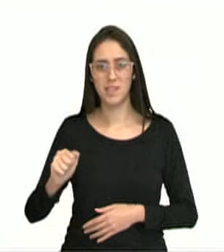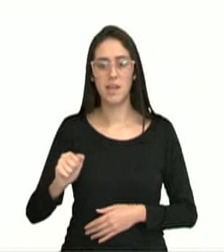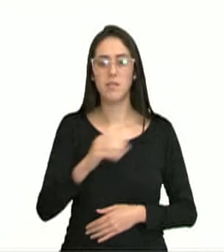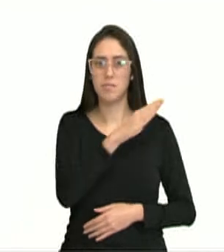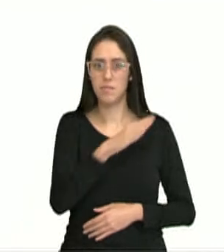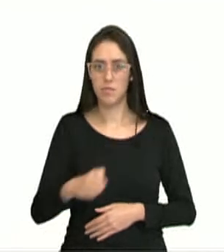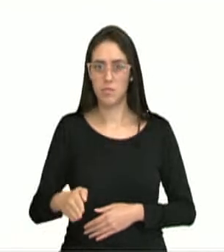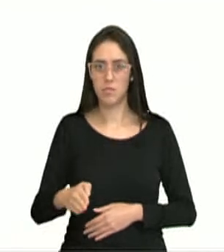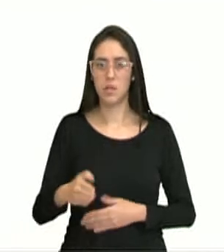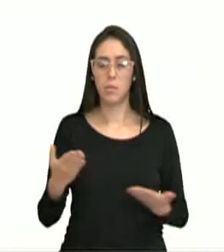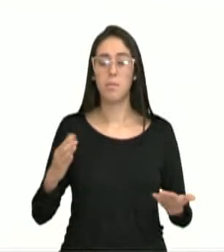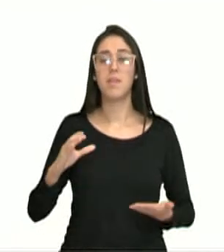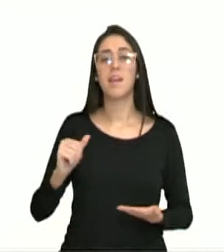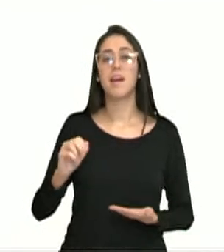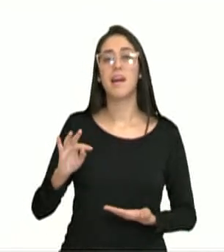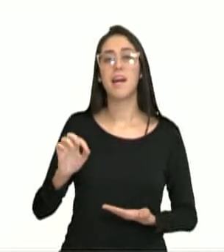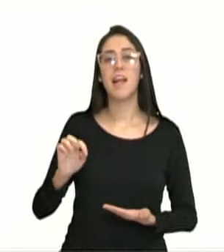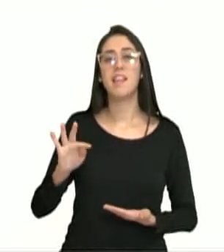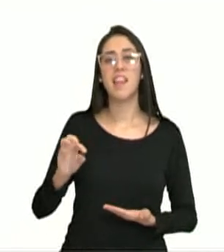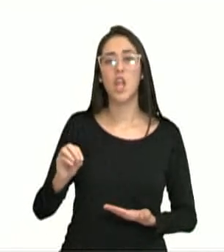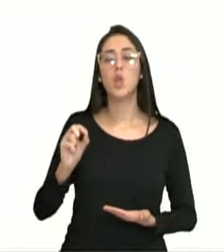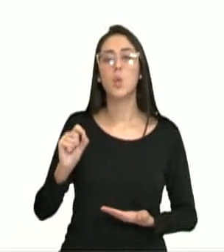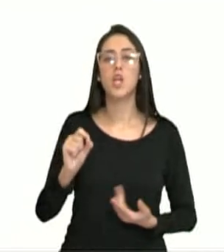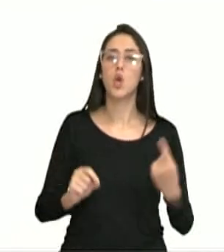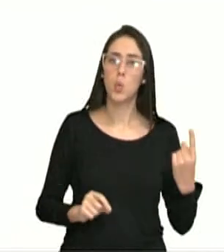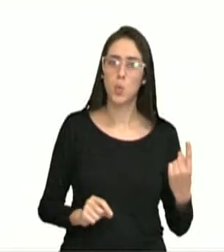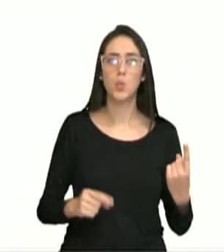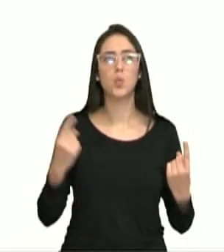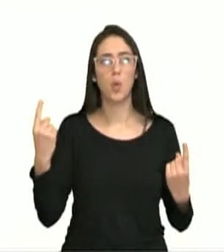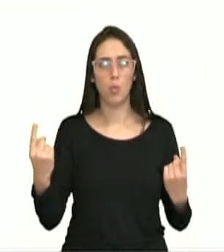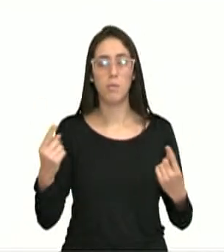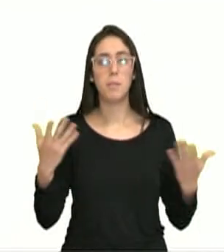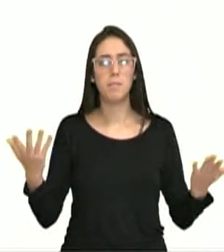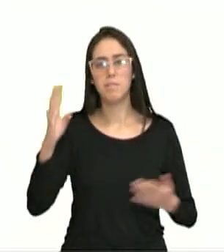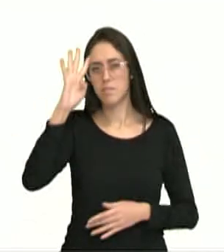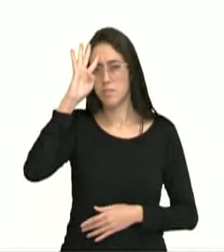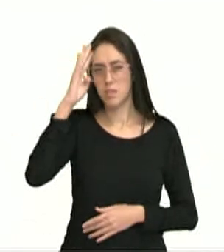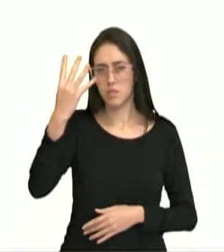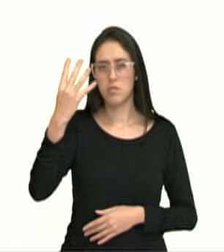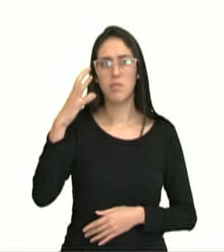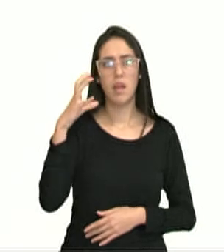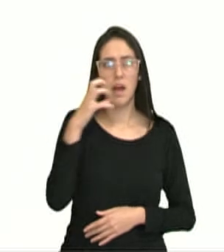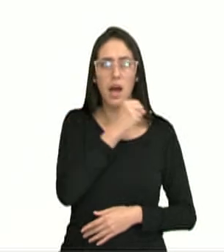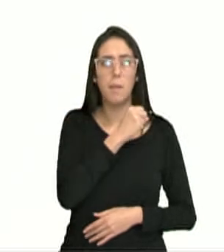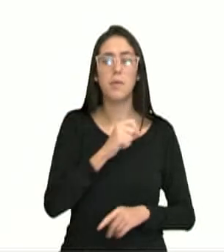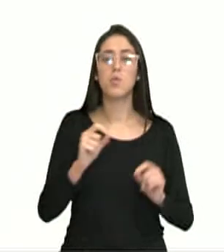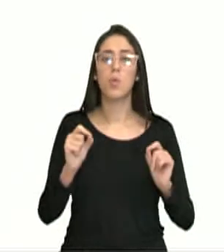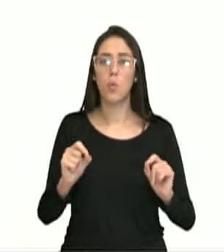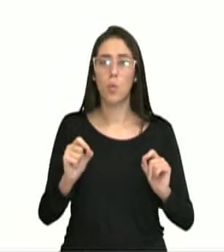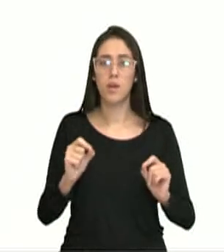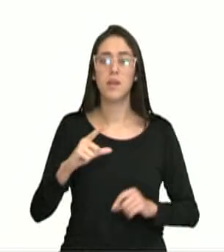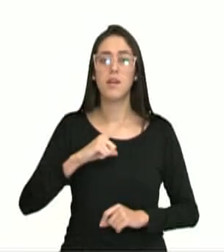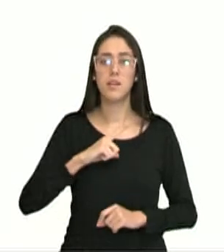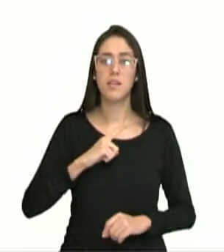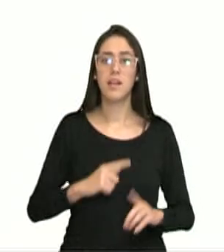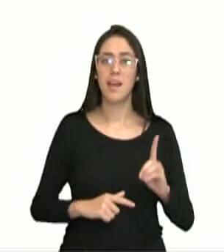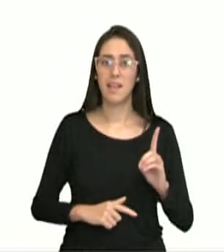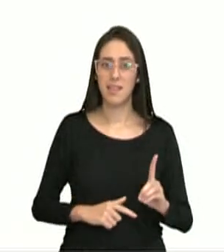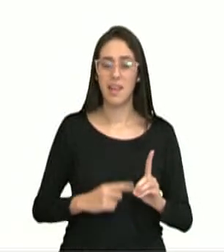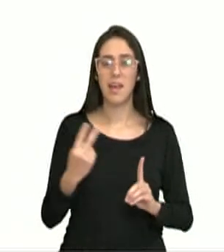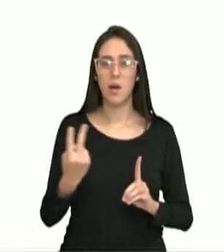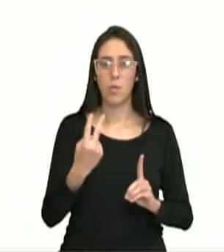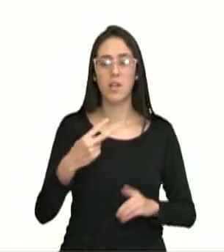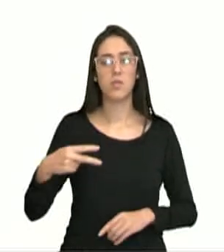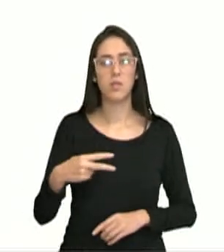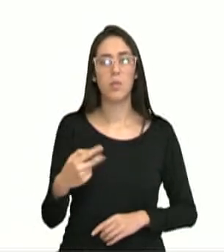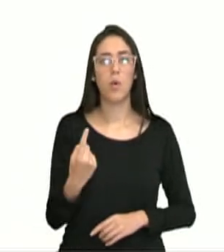vão ser quem? O 1 e o 1. Então, eu resolvendo aqui rapidamente, eu tenho d ao quadrado igual 1